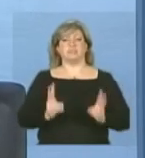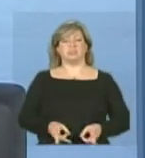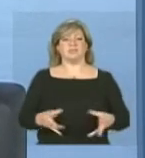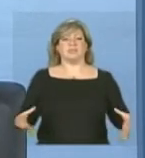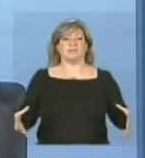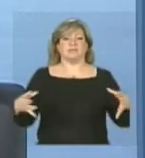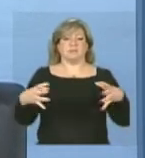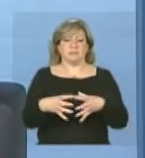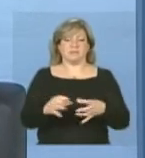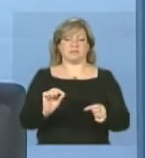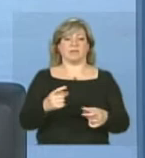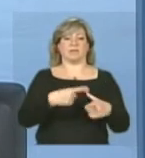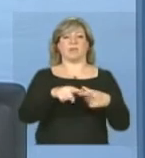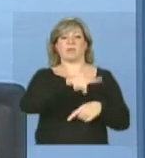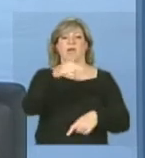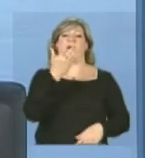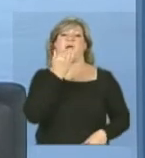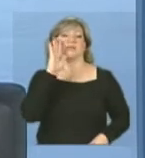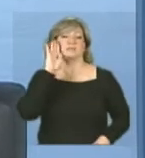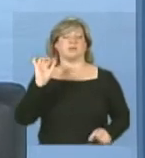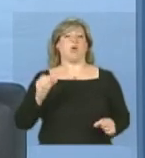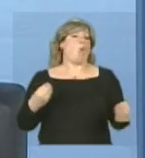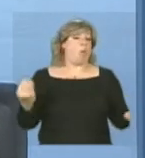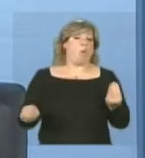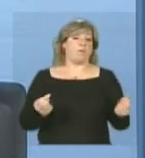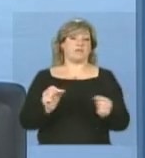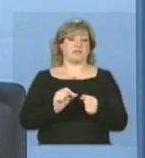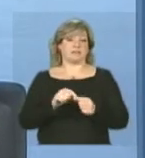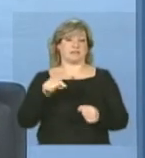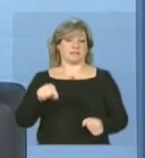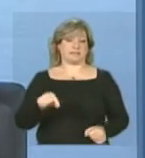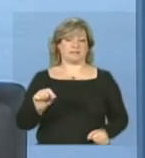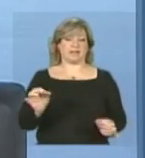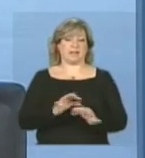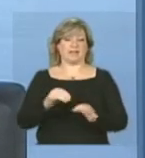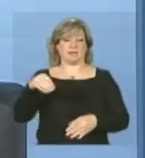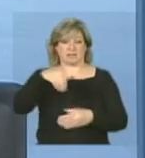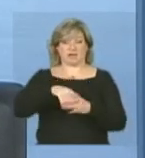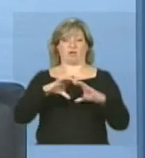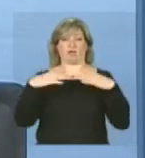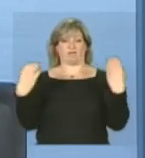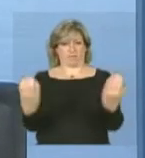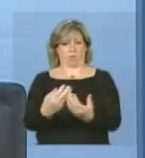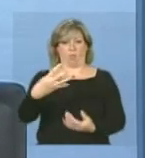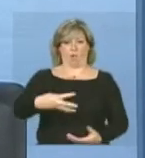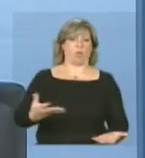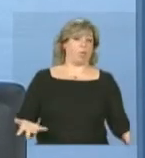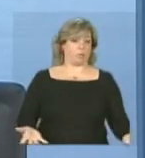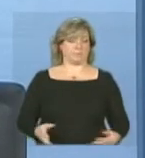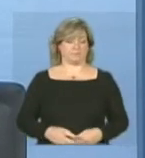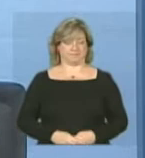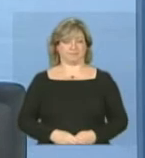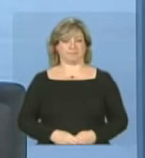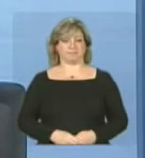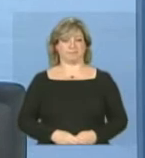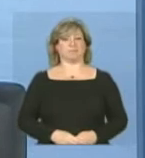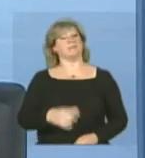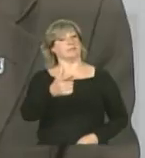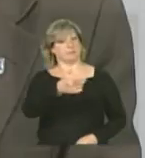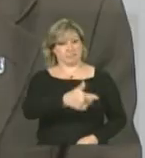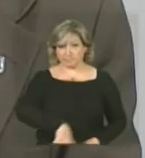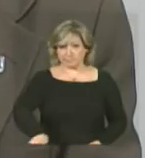em insegurança alimentar? Como será isso tratado dentro da 4ª Conferência?